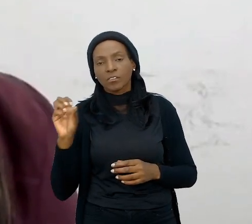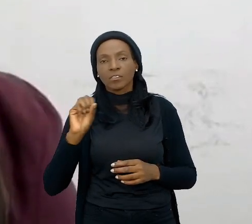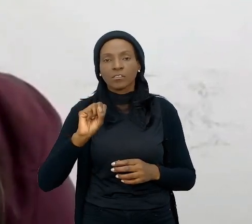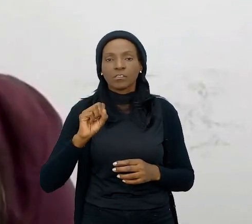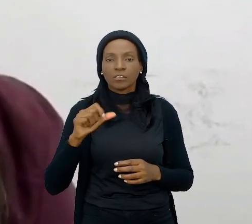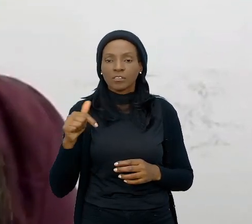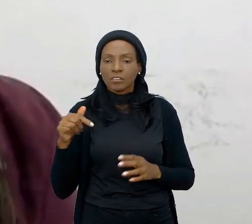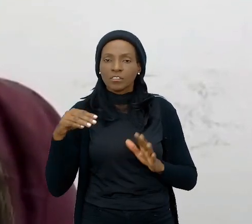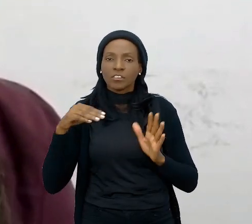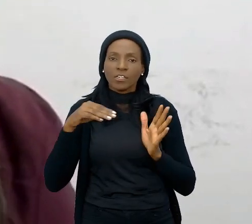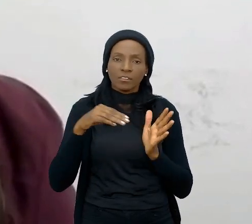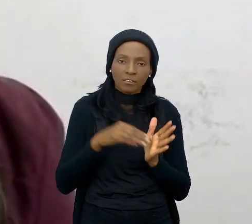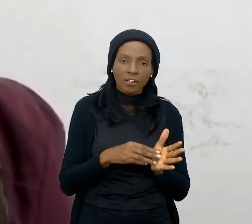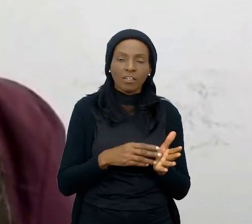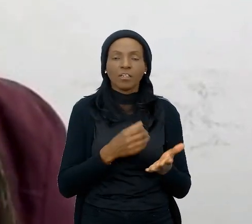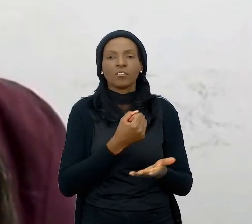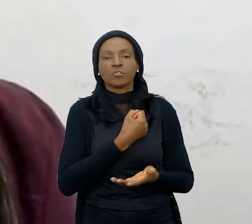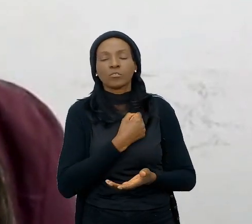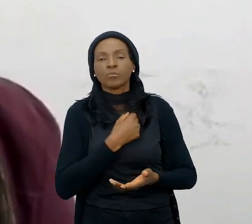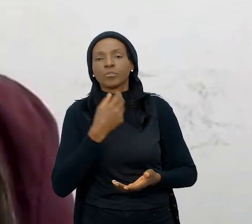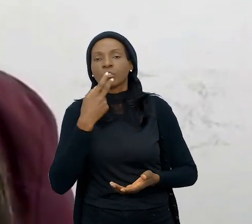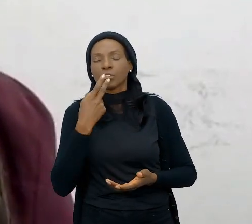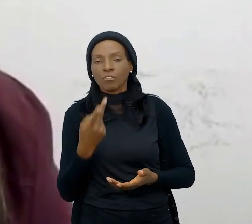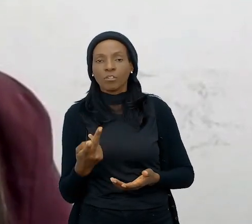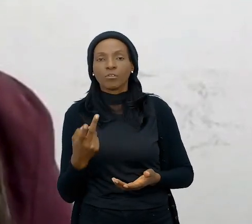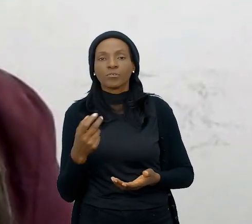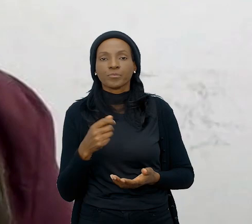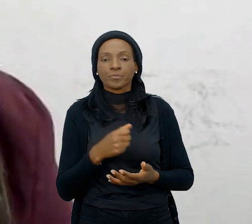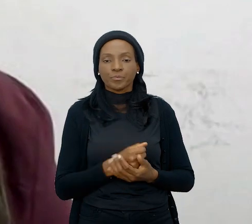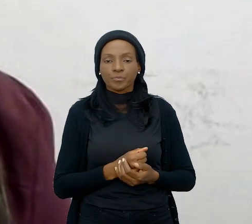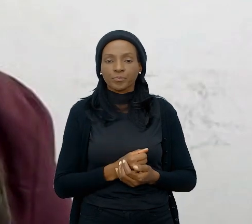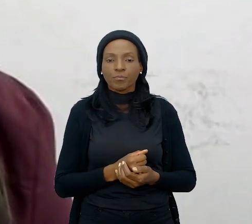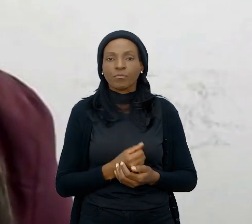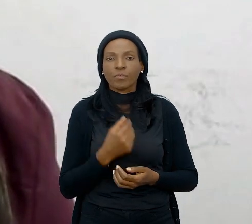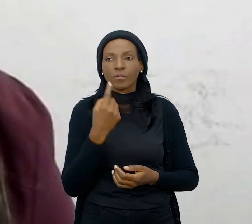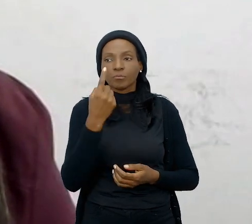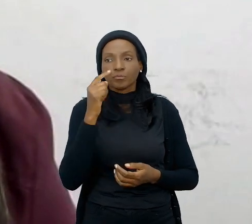chegar no referido número que foi ditado. Então, o